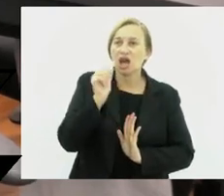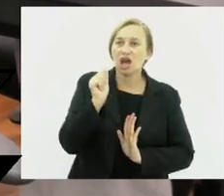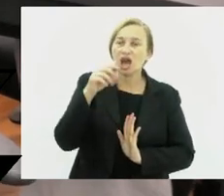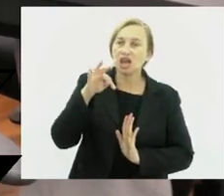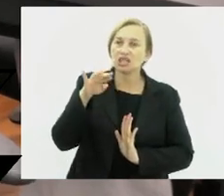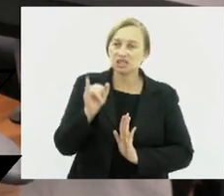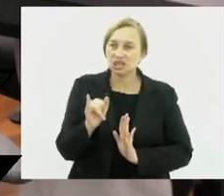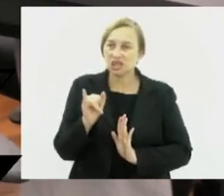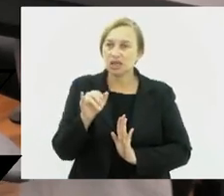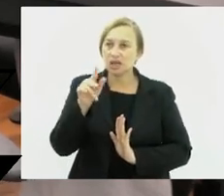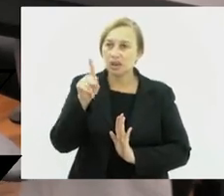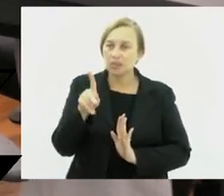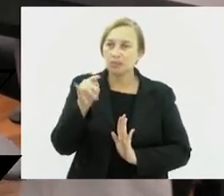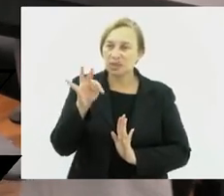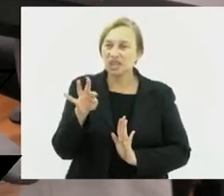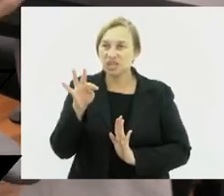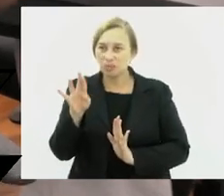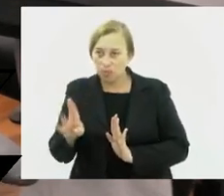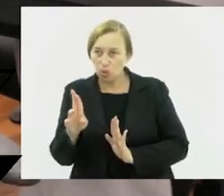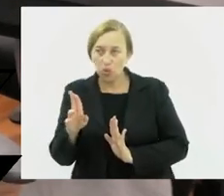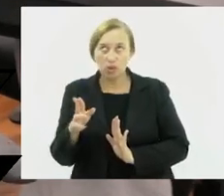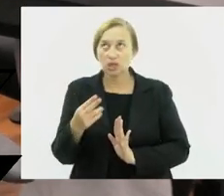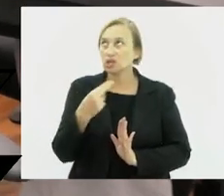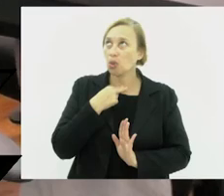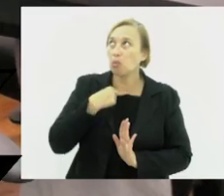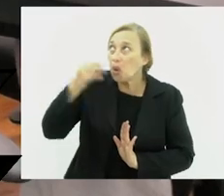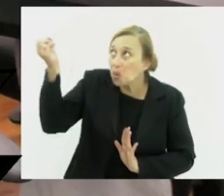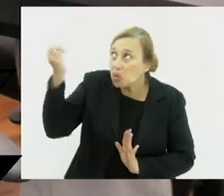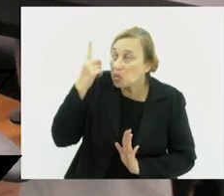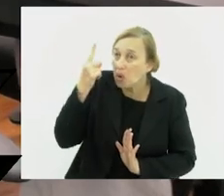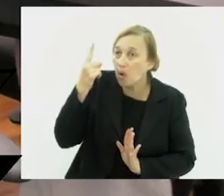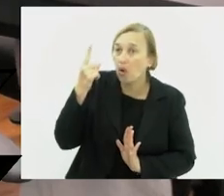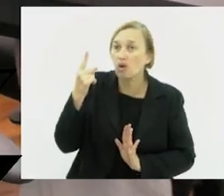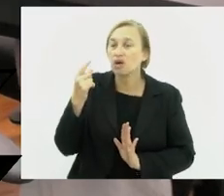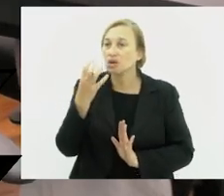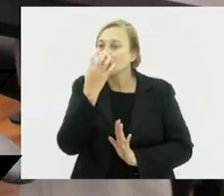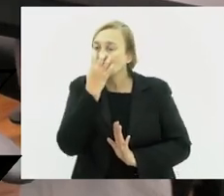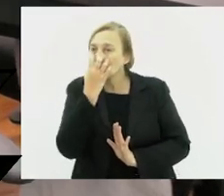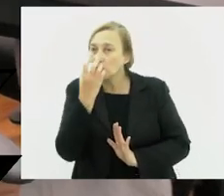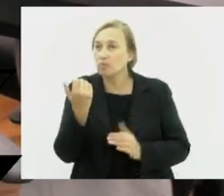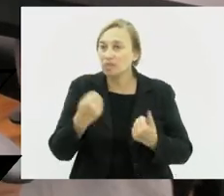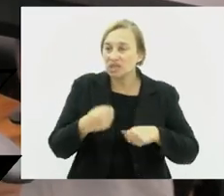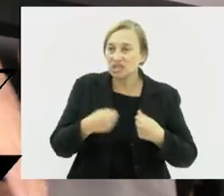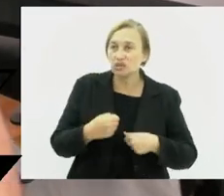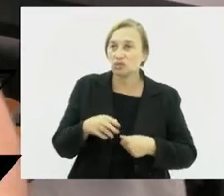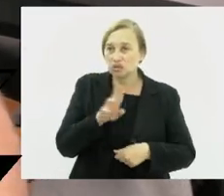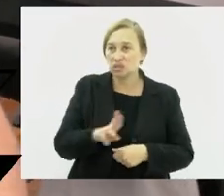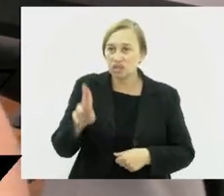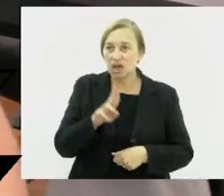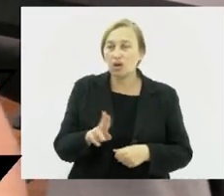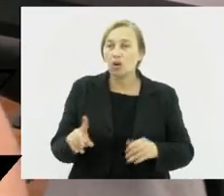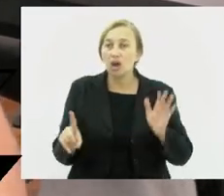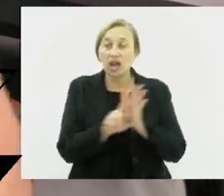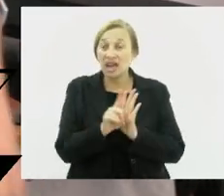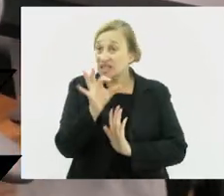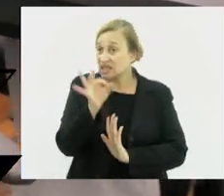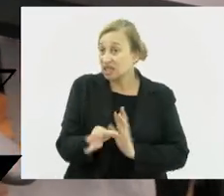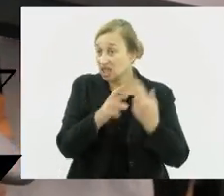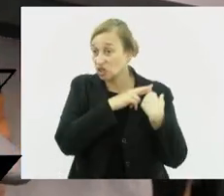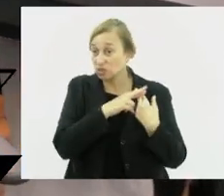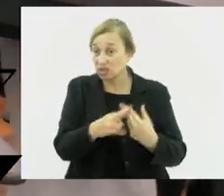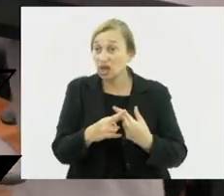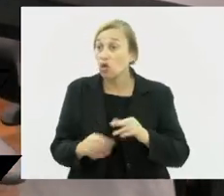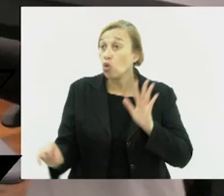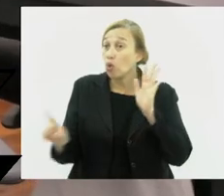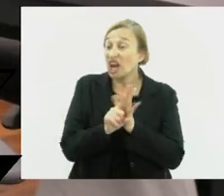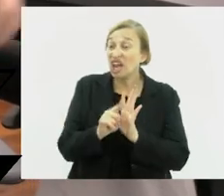o pitbull, não pode pegar sol, tem que usar a fuceira, etc., transformar numa lei de posse responsável. Uma lei